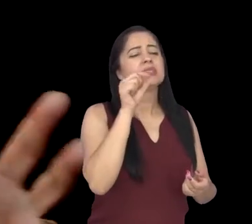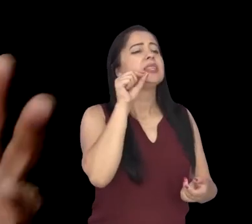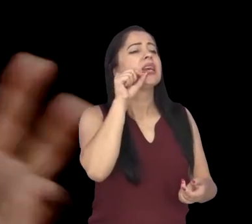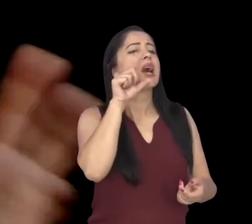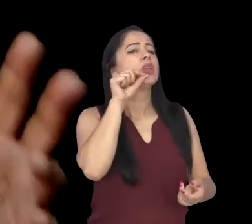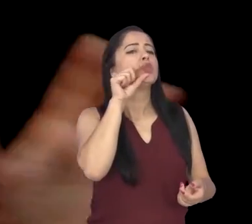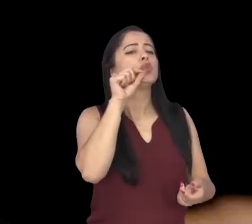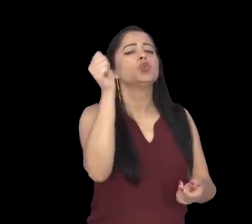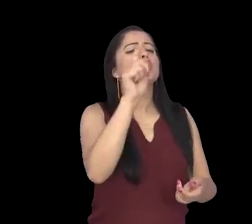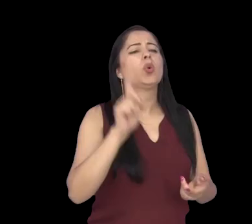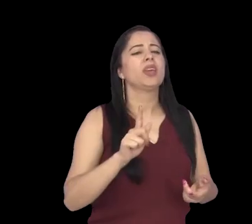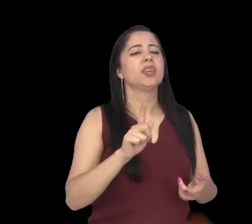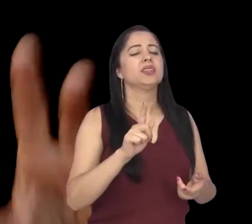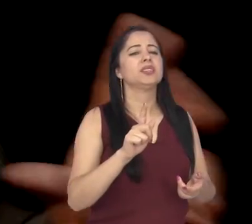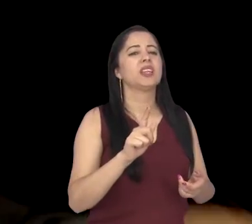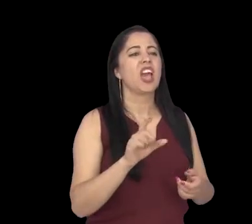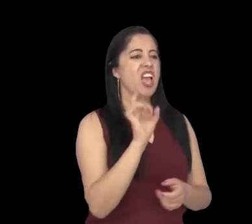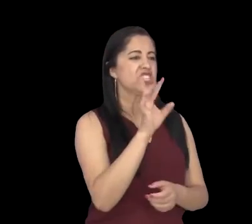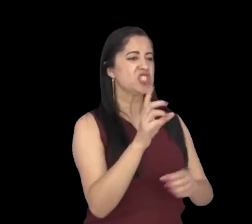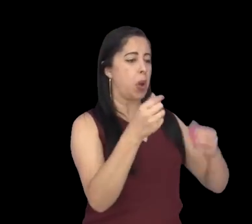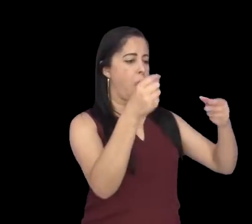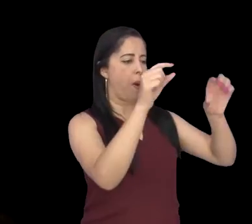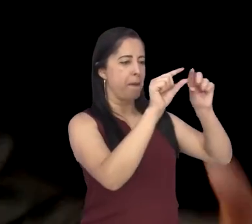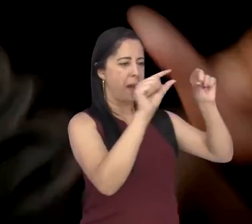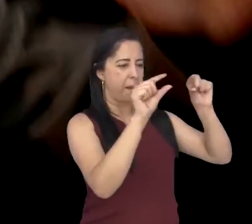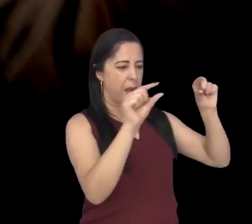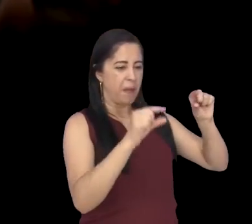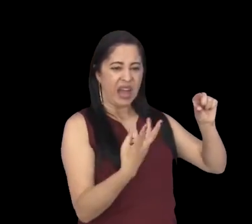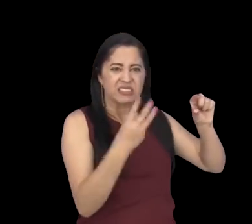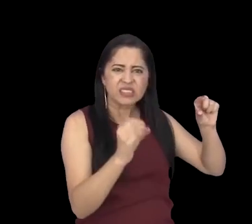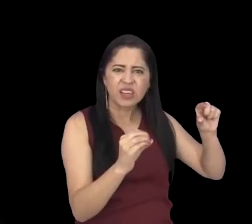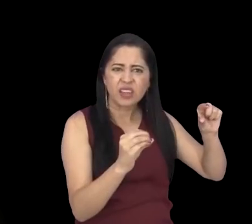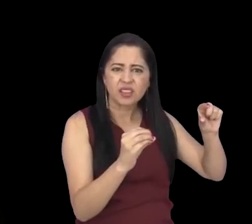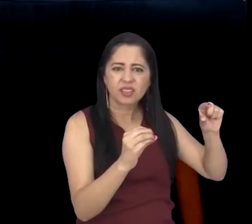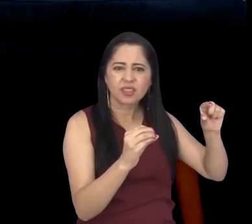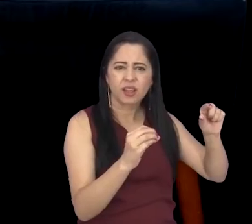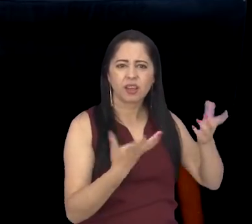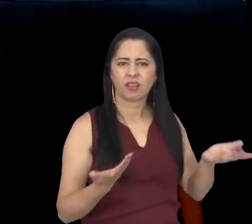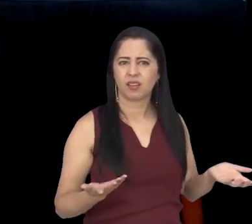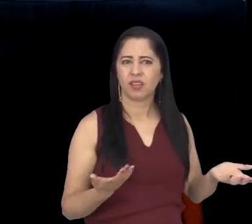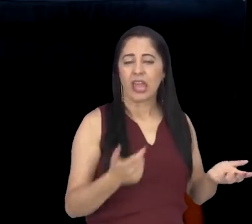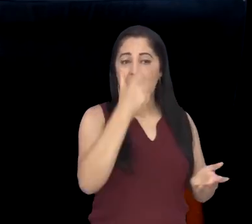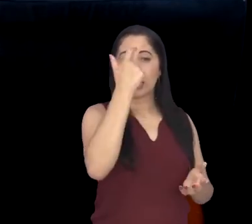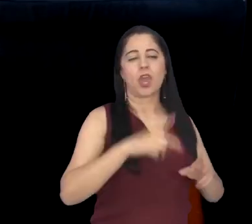podia ter mais de 30 linhas, 20 linhas. Eu, na época, escrevi uns catatal.